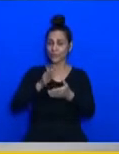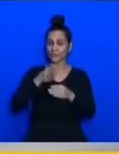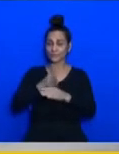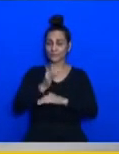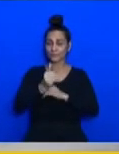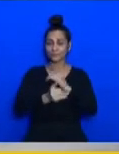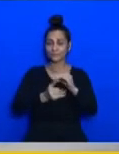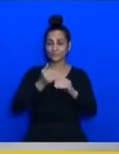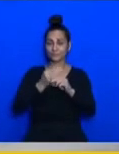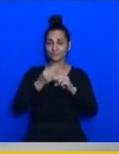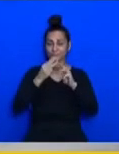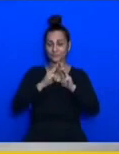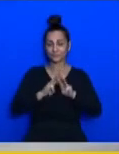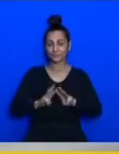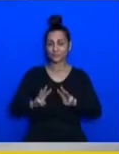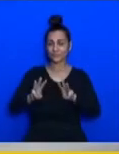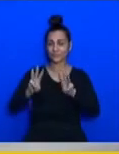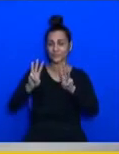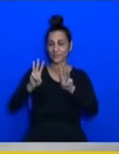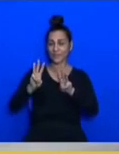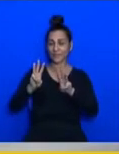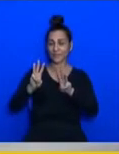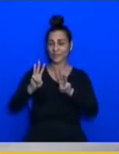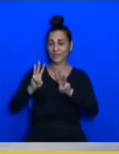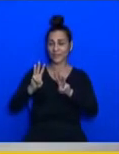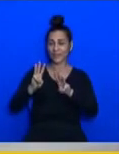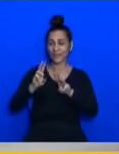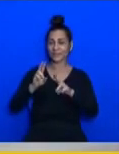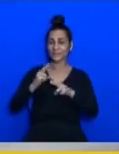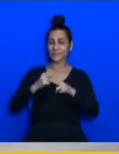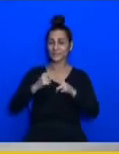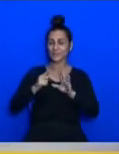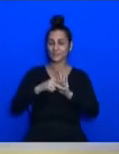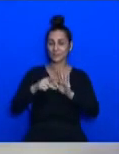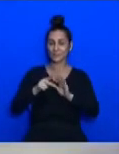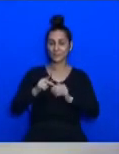acumulado acessando loterias.caixa.gov.br.